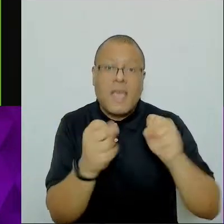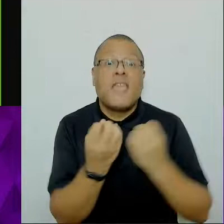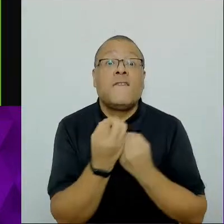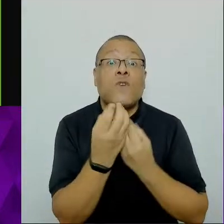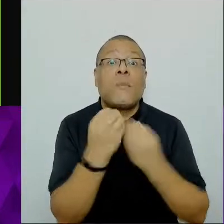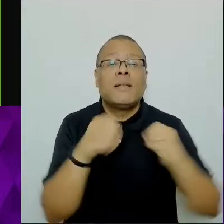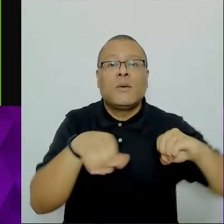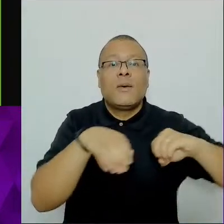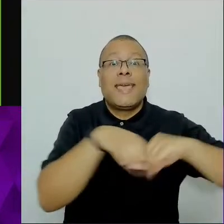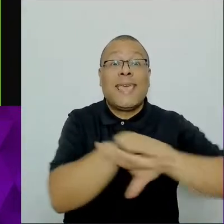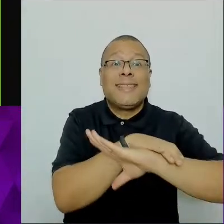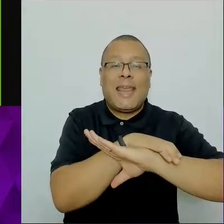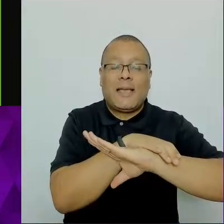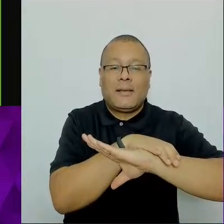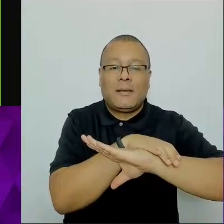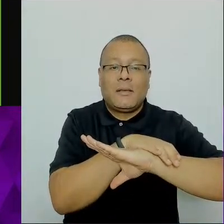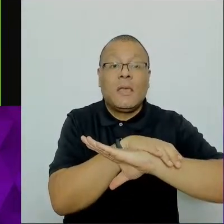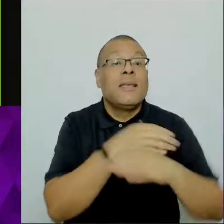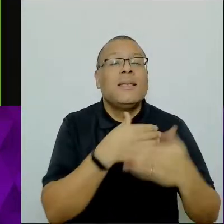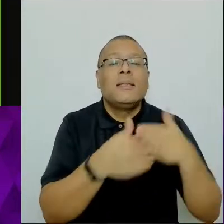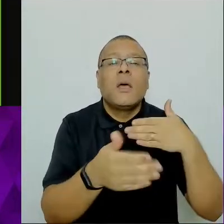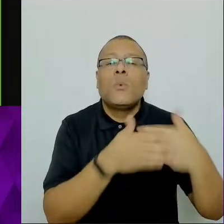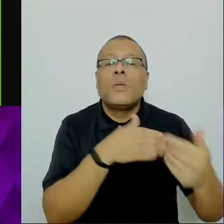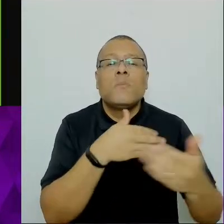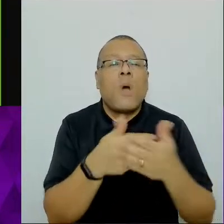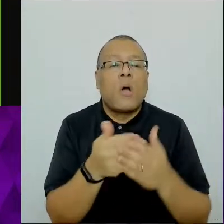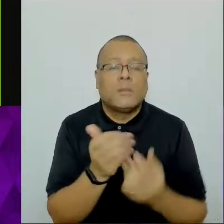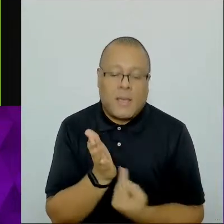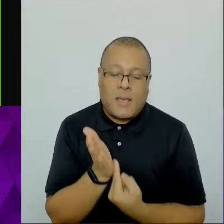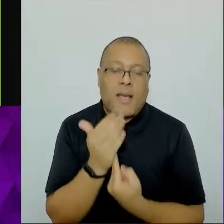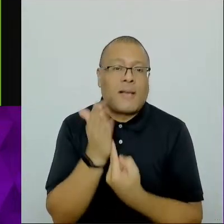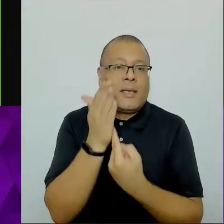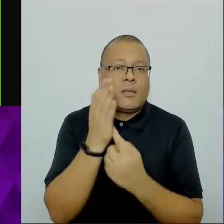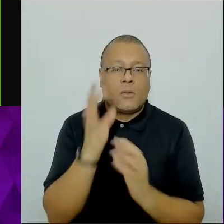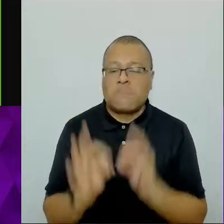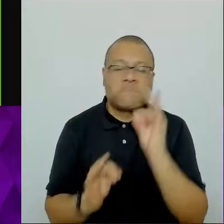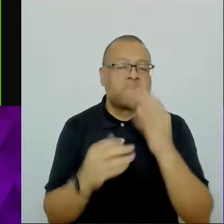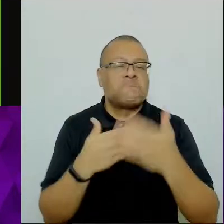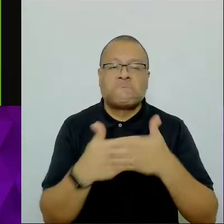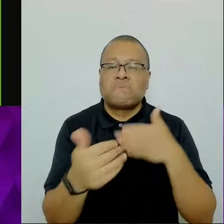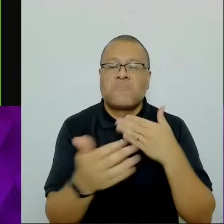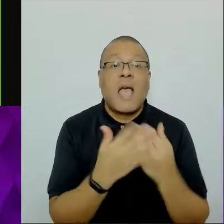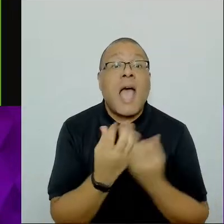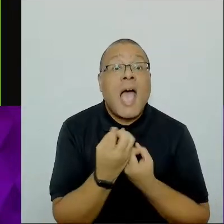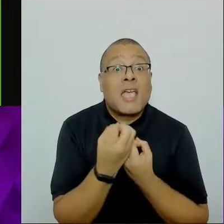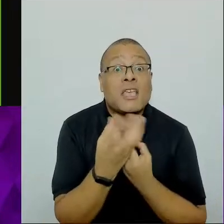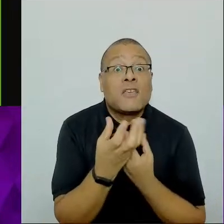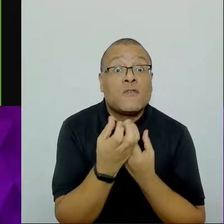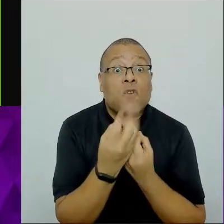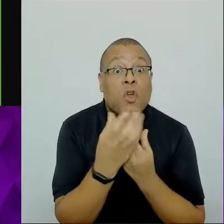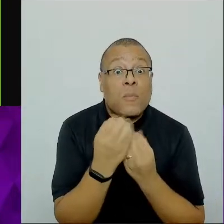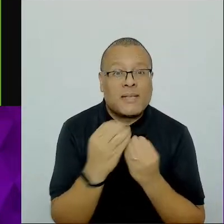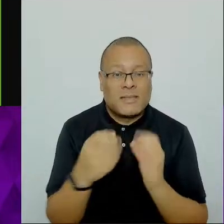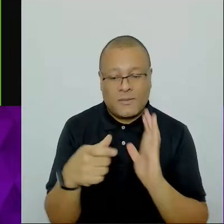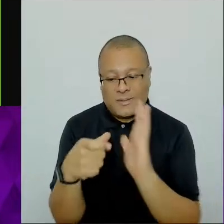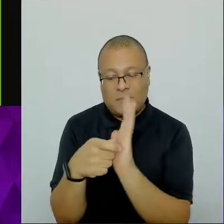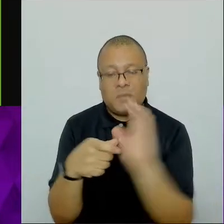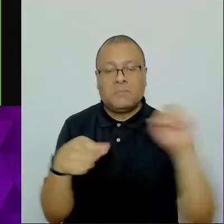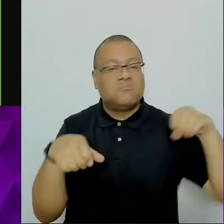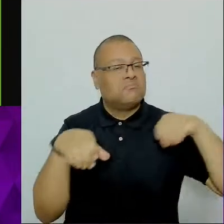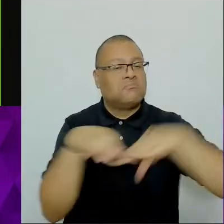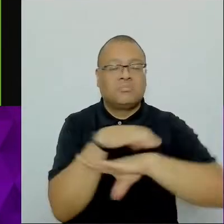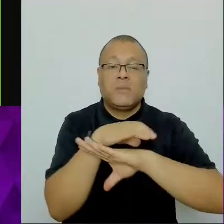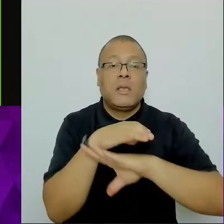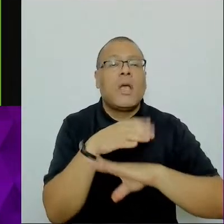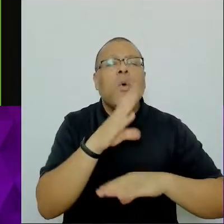que vai ser totalmente agnóstica à tecnologia. E como que isso que vai acontecer? As portas, elas são